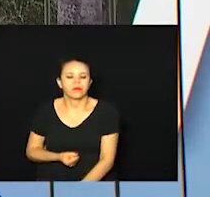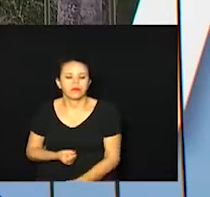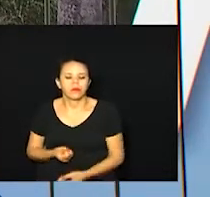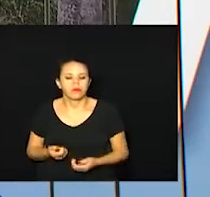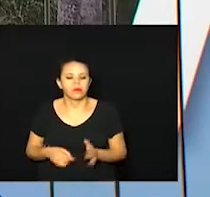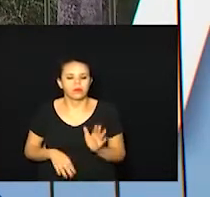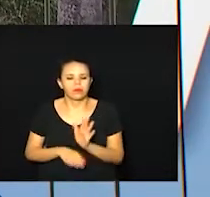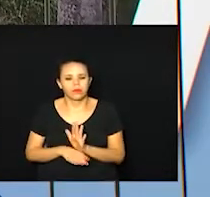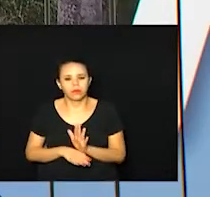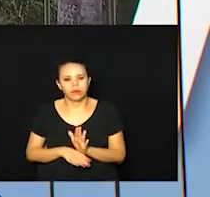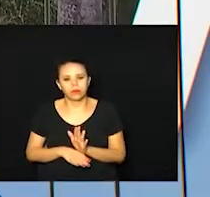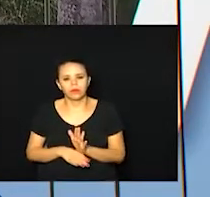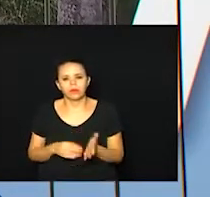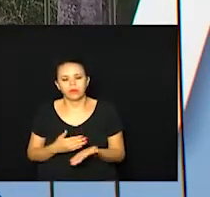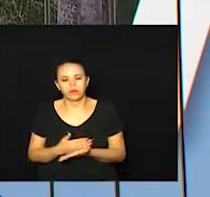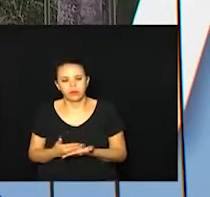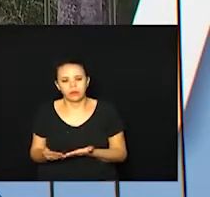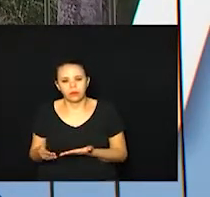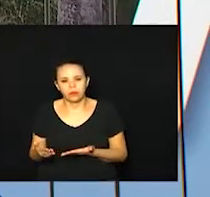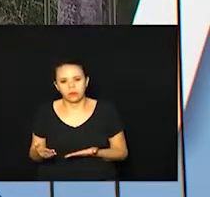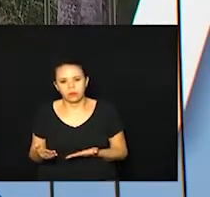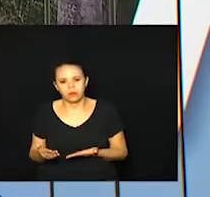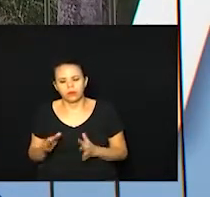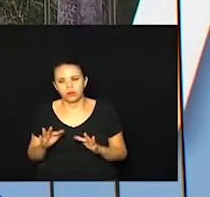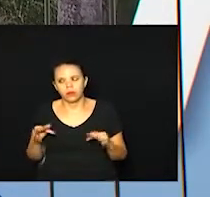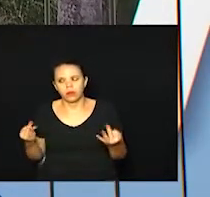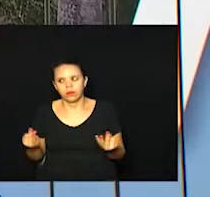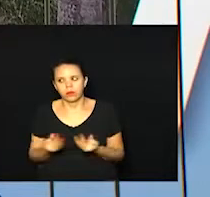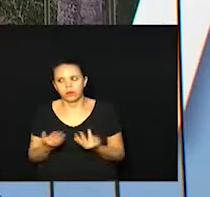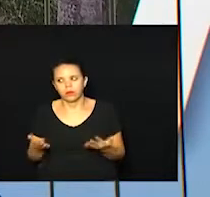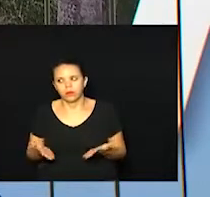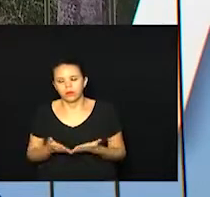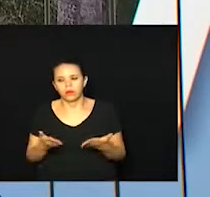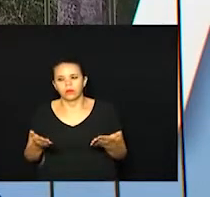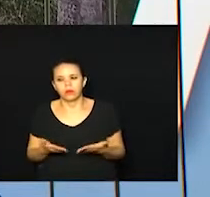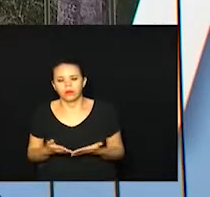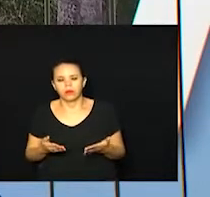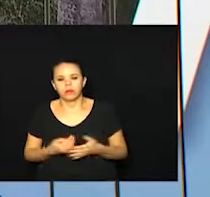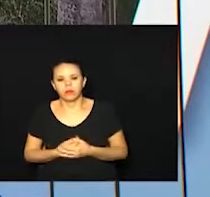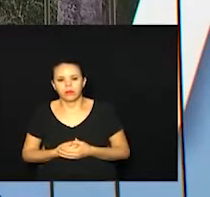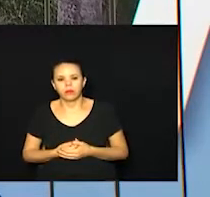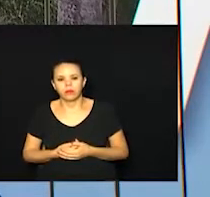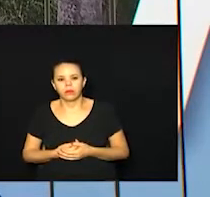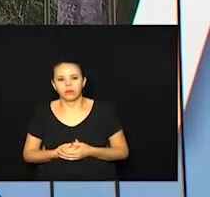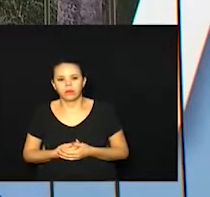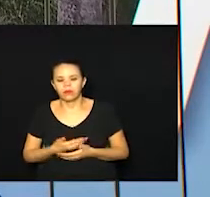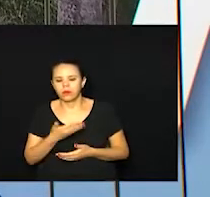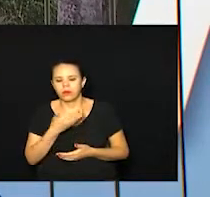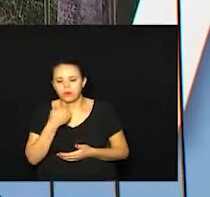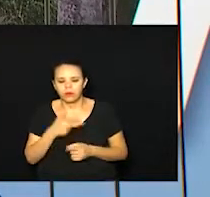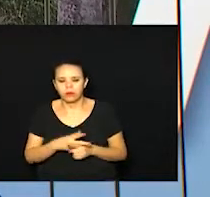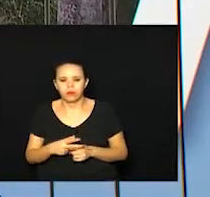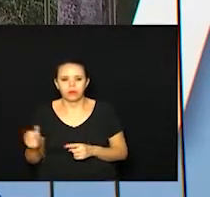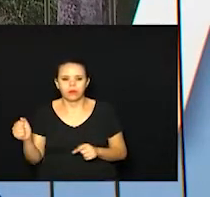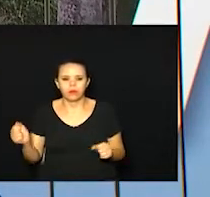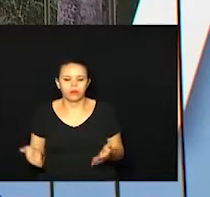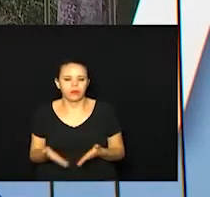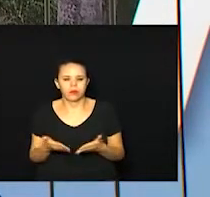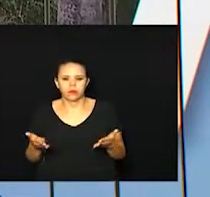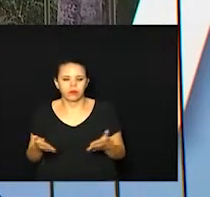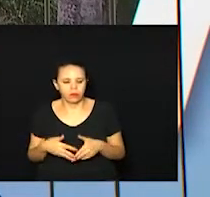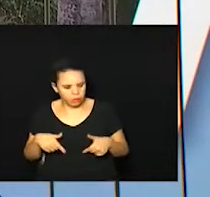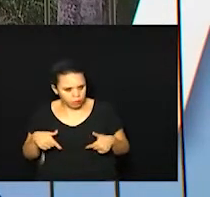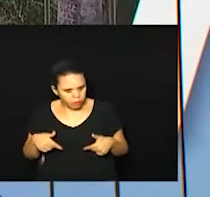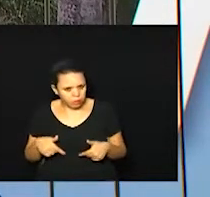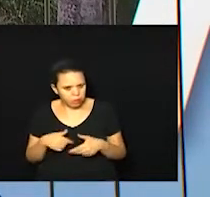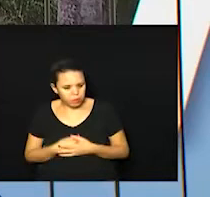dar esse suporte inicial, né, para essas famílias deixarem essa condição de vulnerabilidade, enfrentar